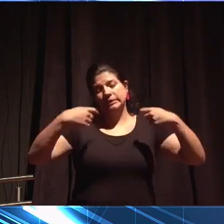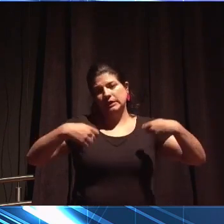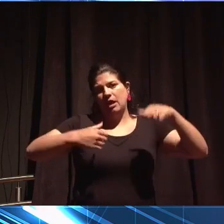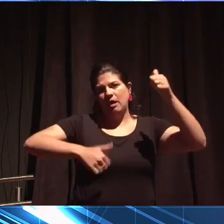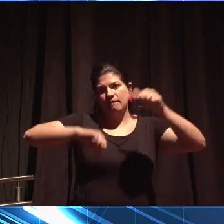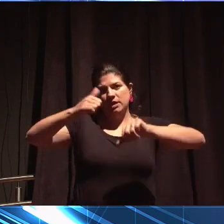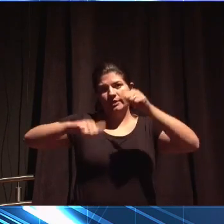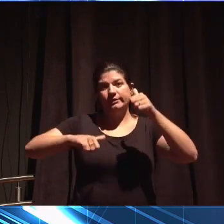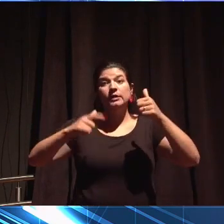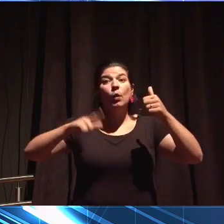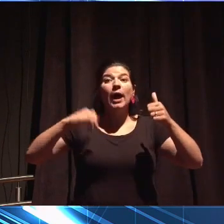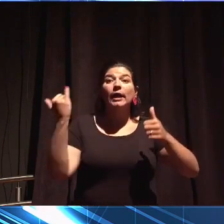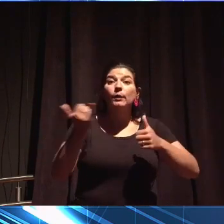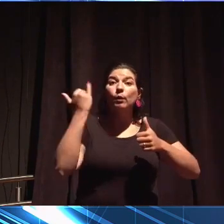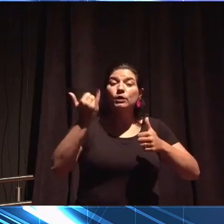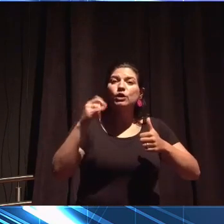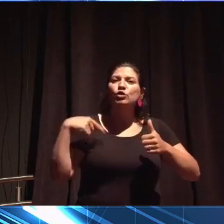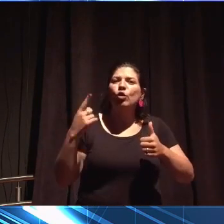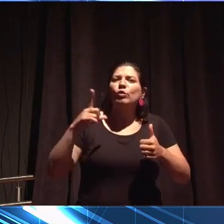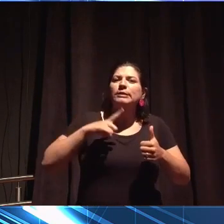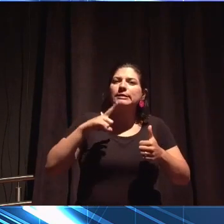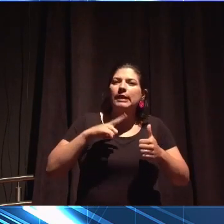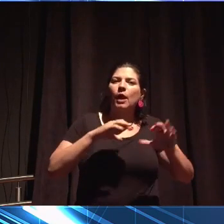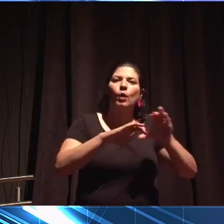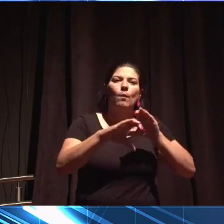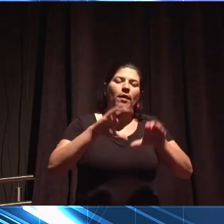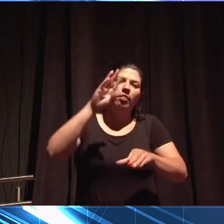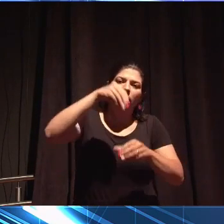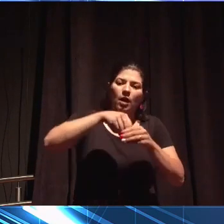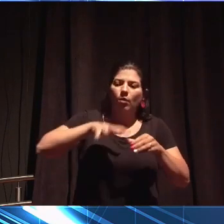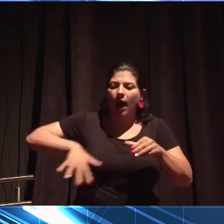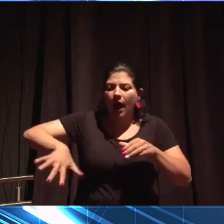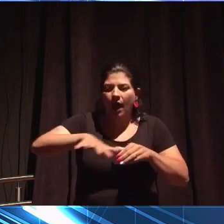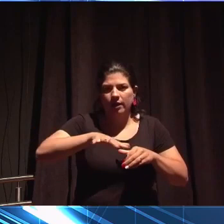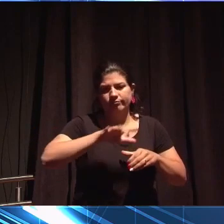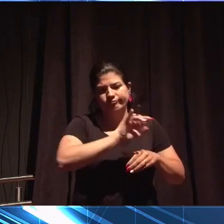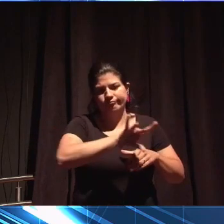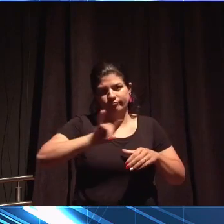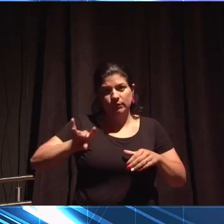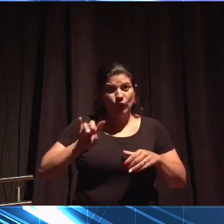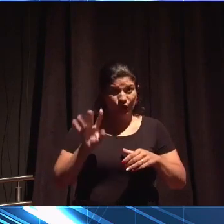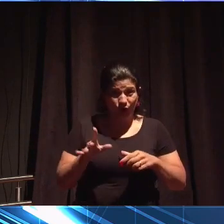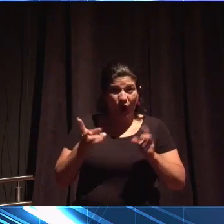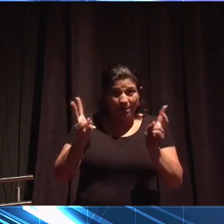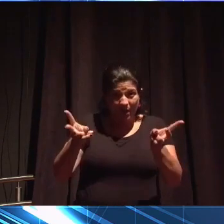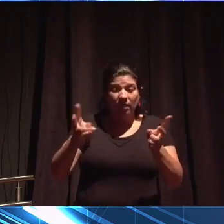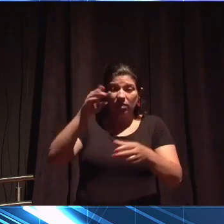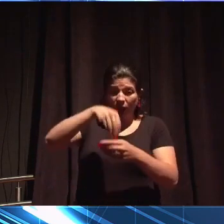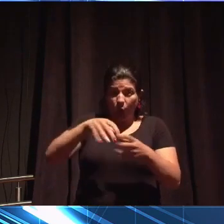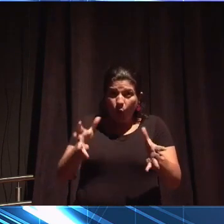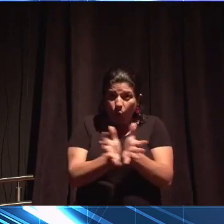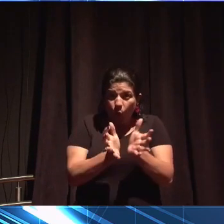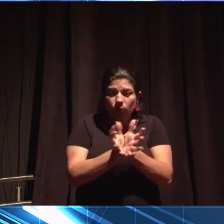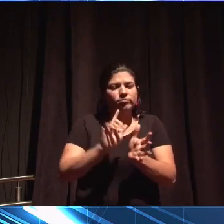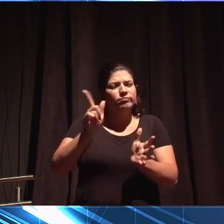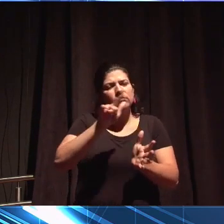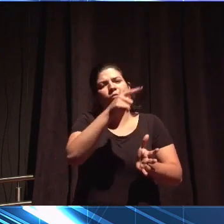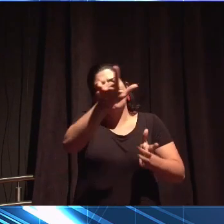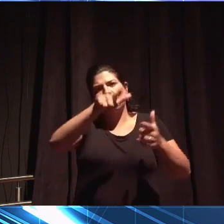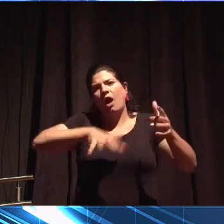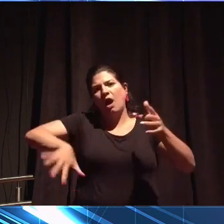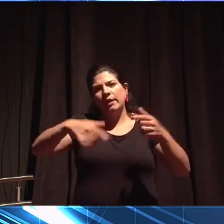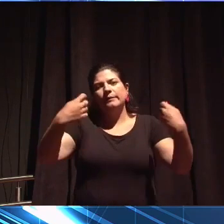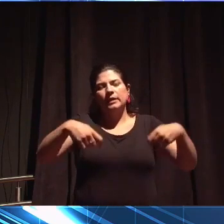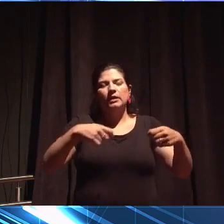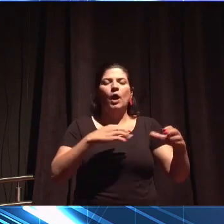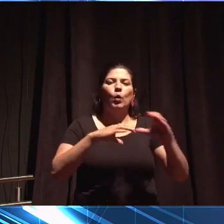avaliado. Então, é bem importante a gente ter a comunicação entre as áreas, não só manter ali dentro do time. Isso. Quando